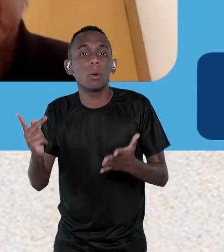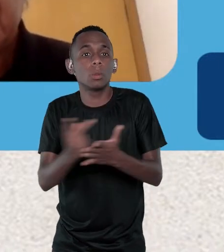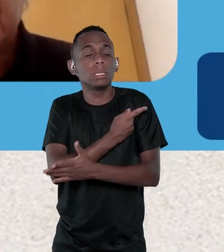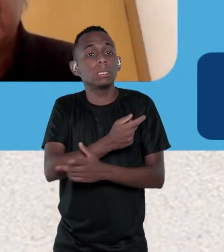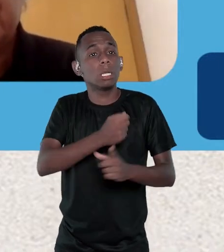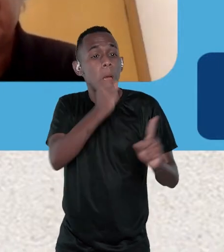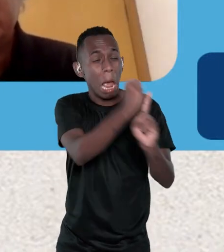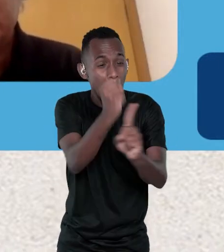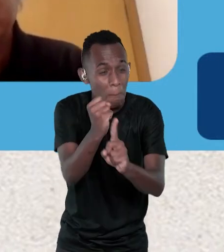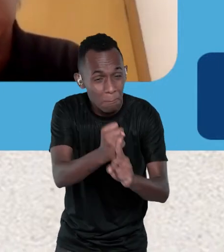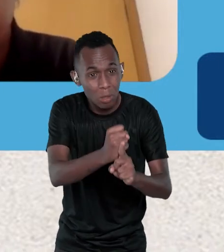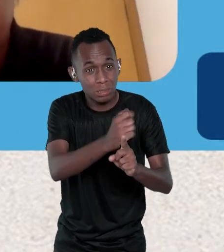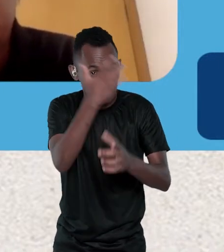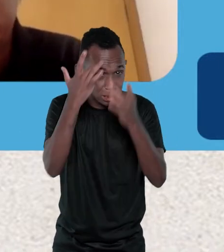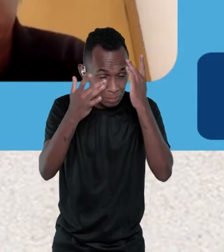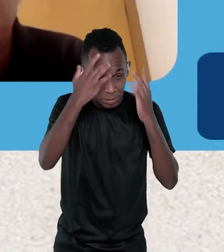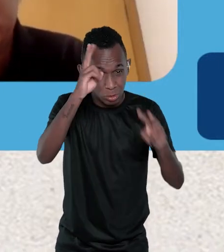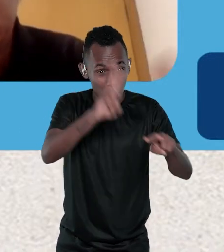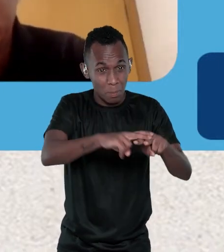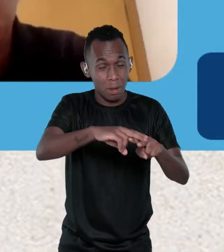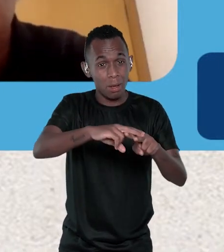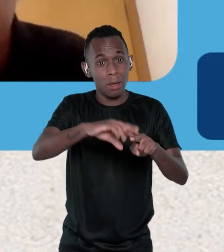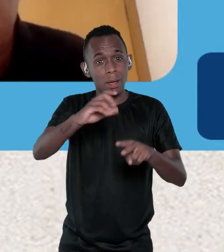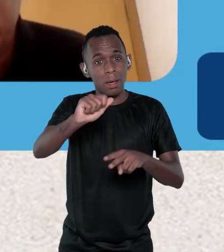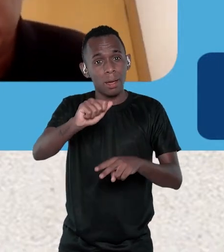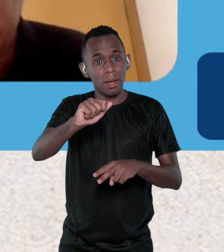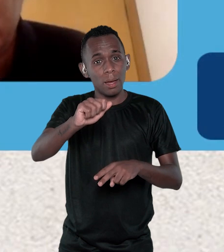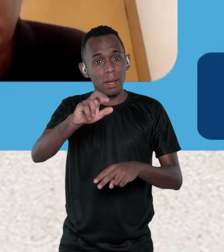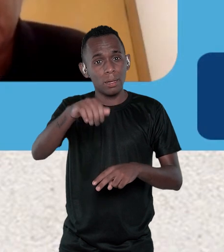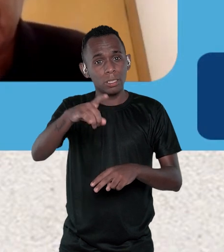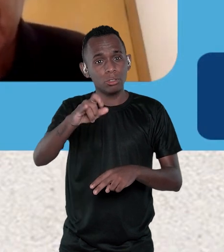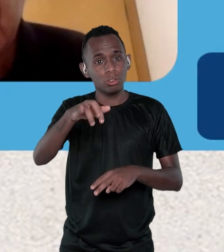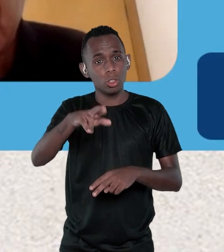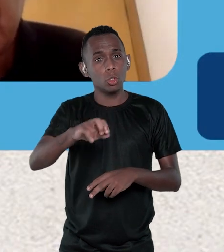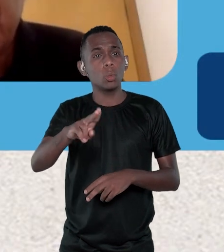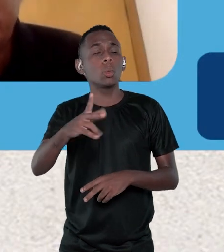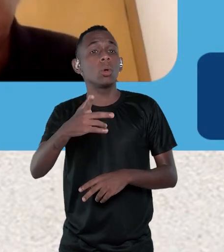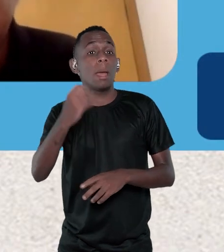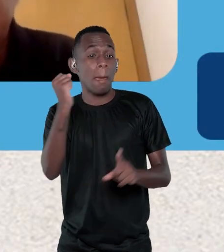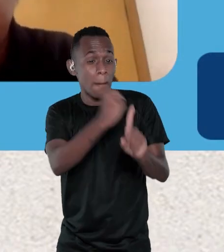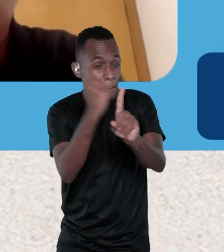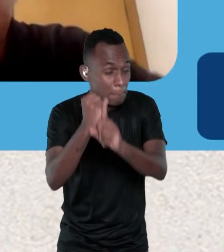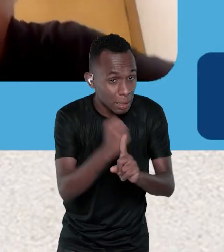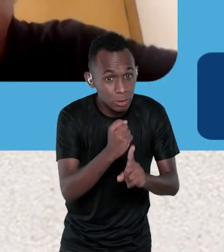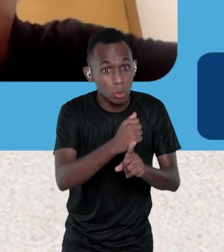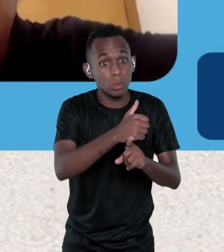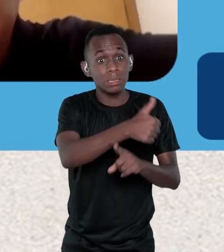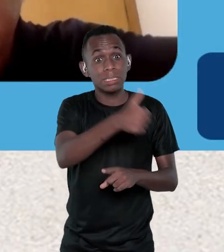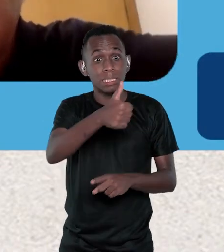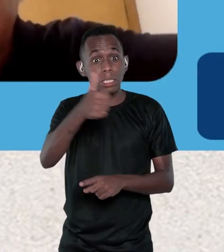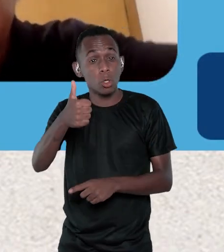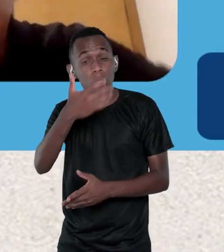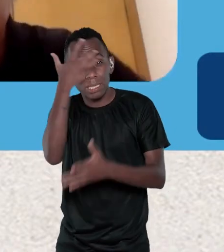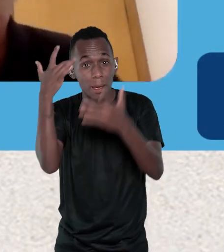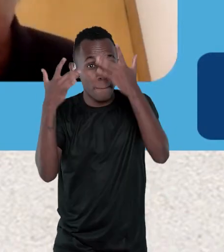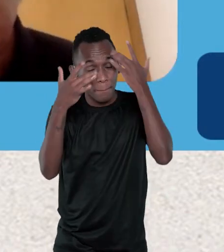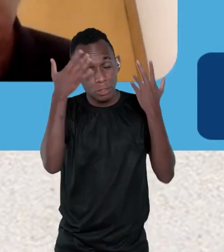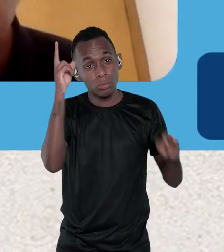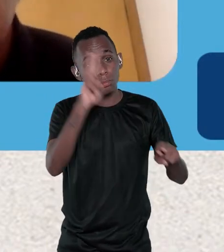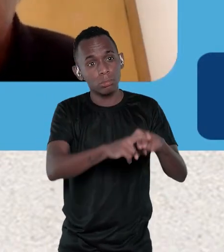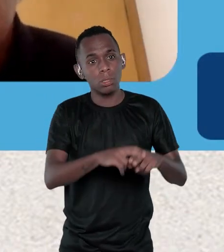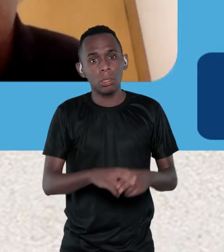gente ver. Assim como aconteceu a chacina do Carandiru, né? Que mataram